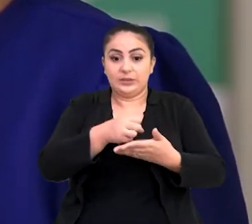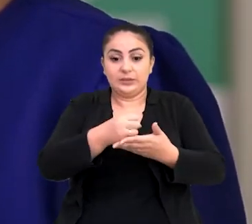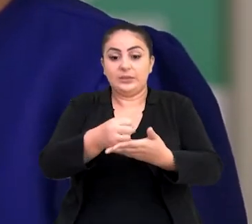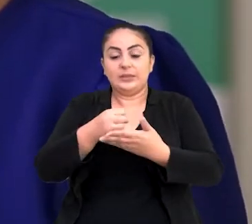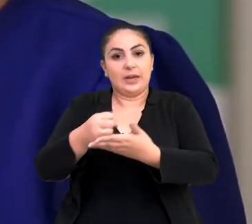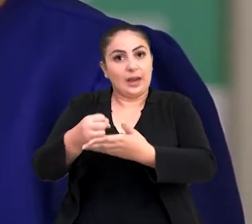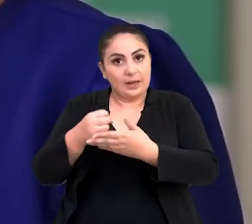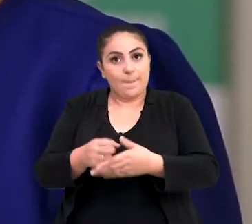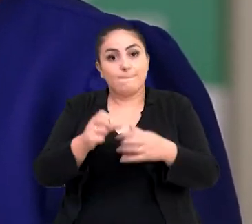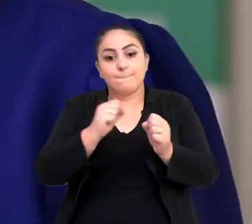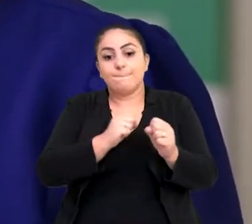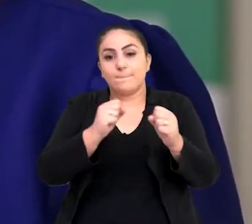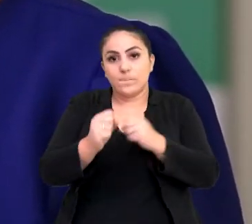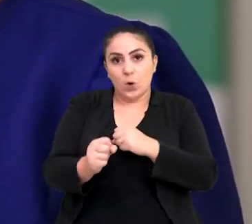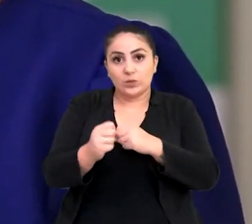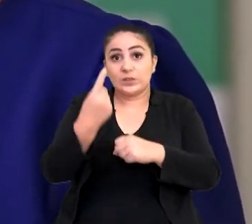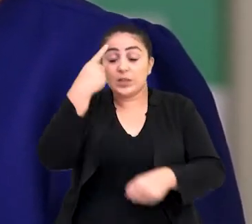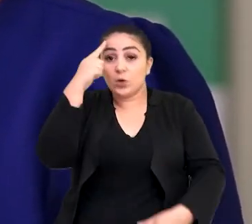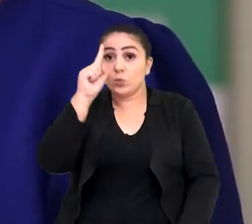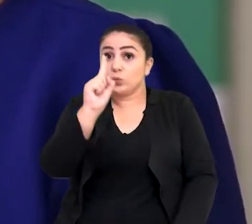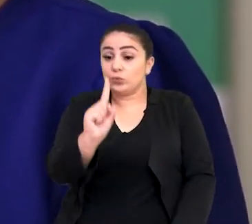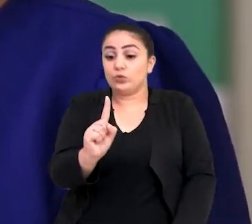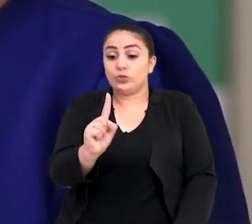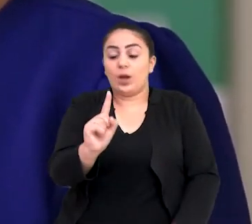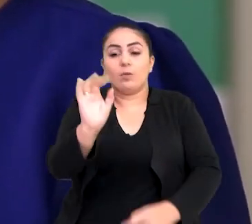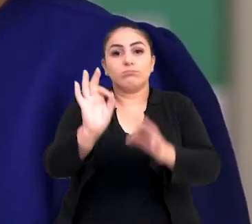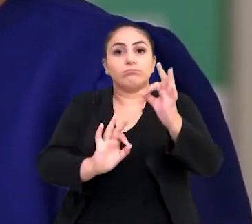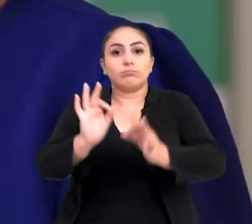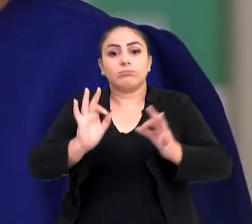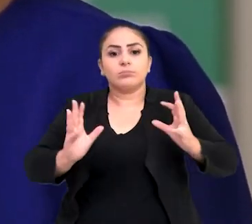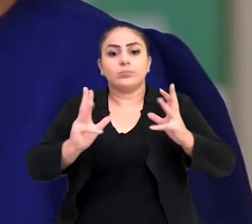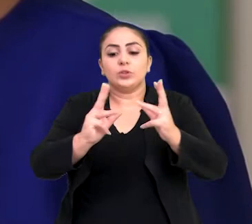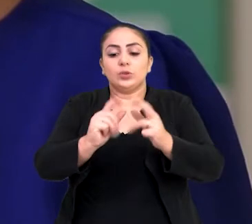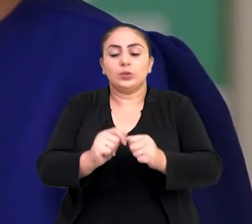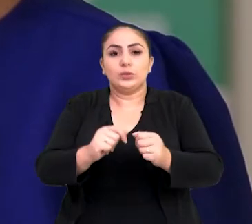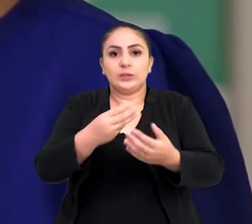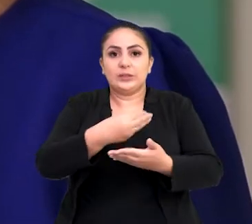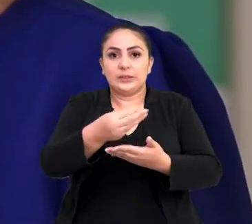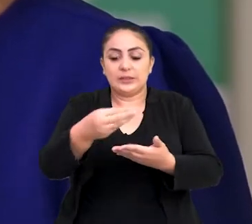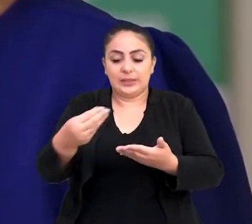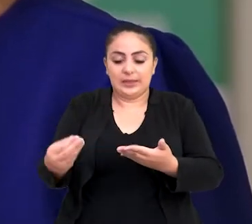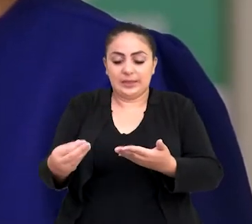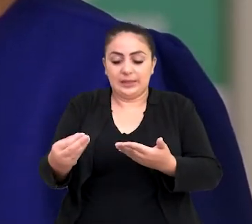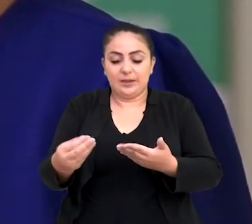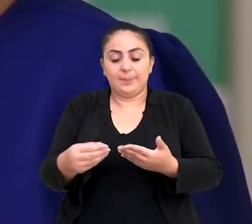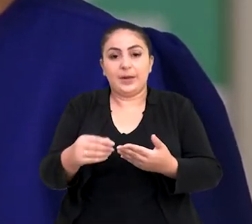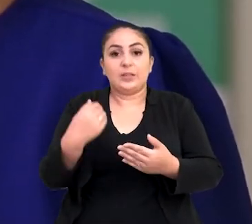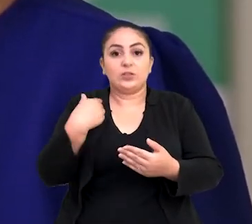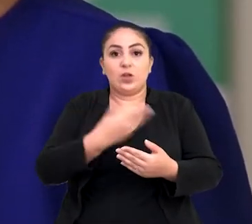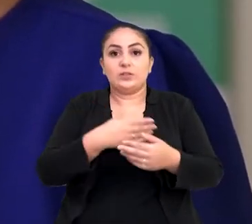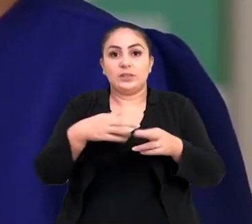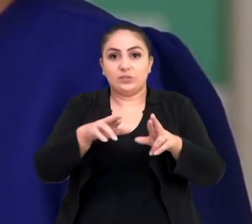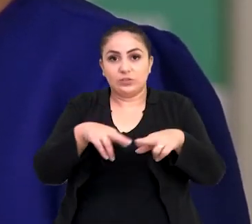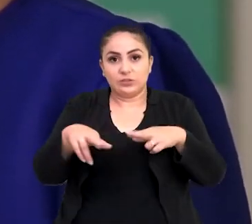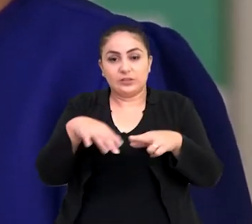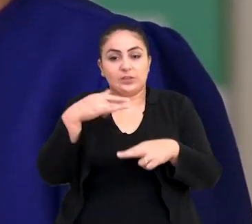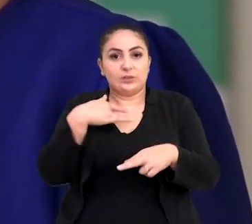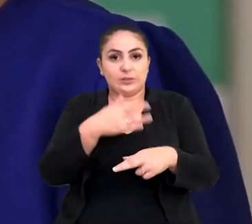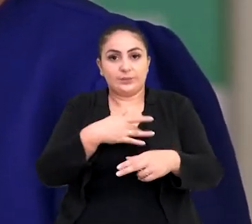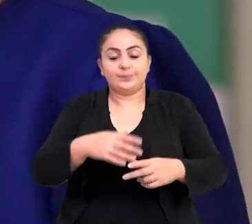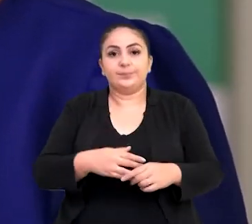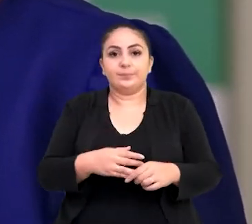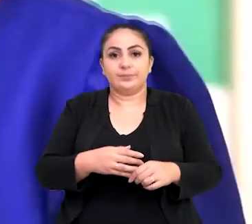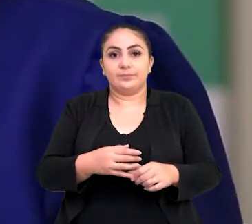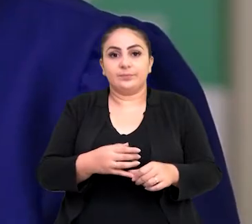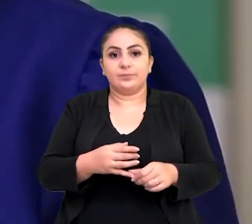de abastecimento possa em um dia organizar e distribuir para as nossas regionais